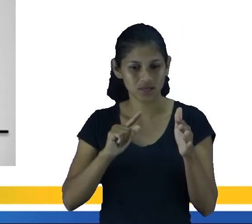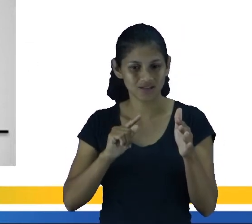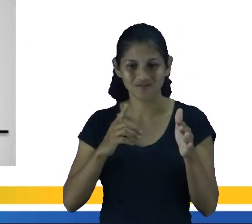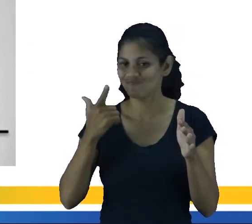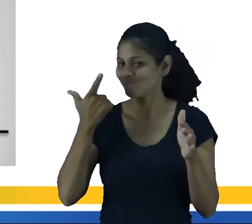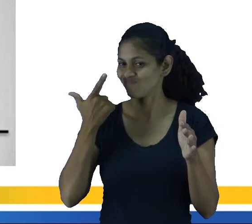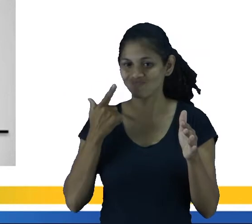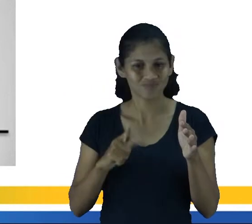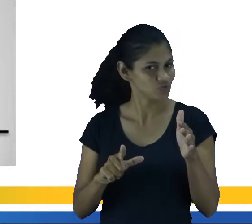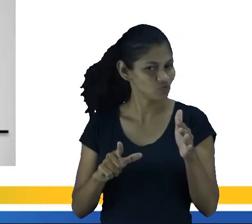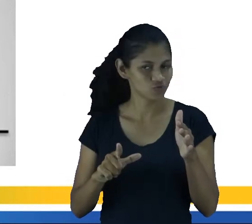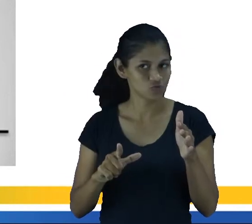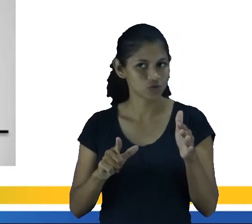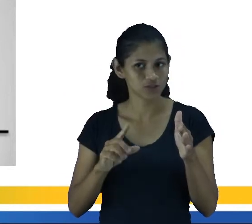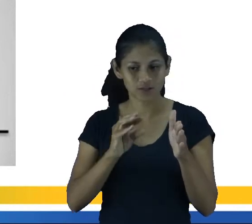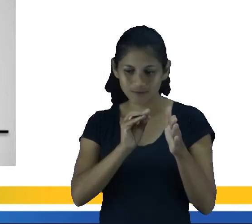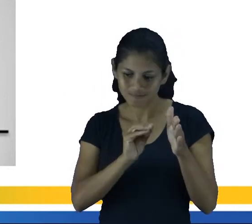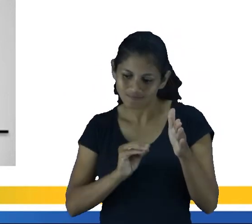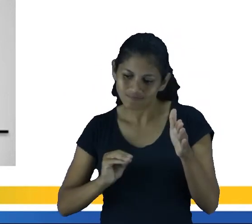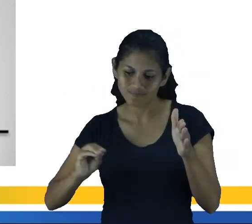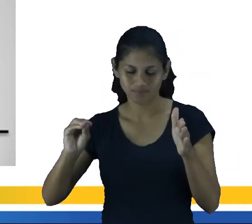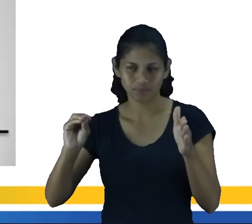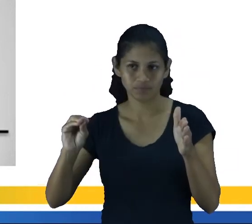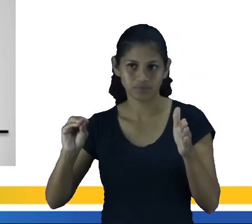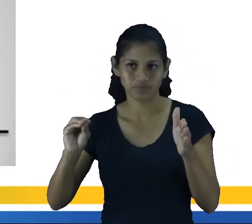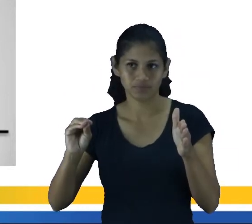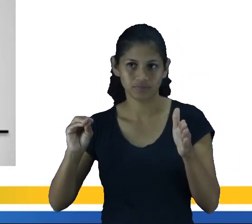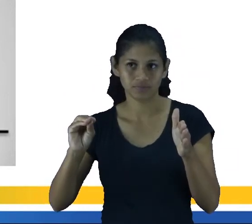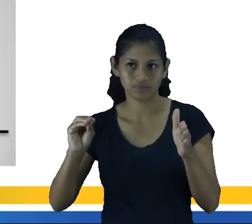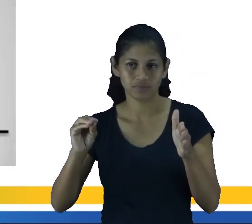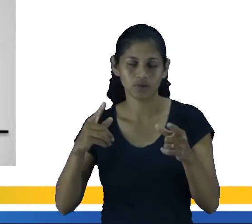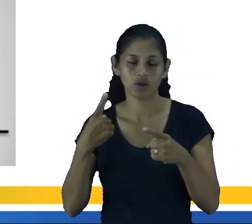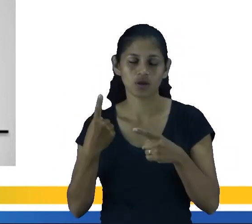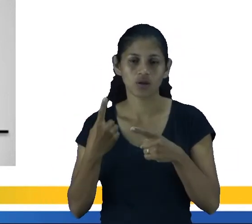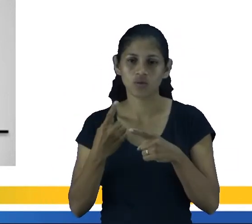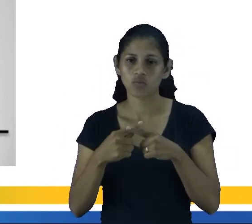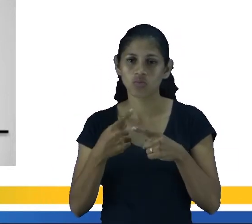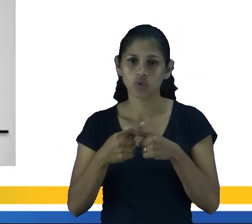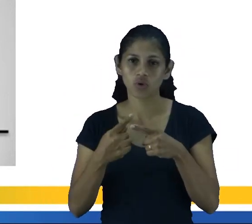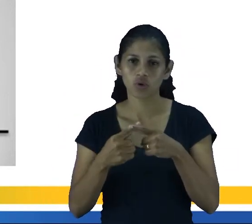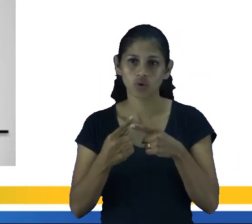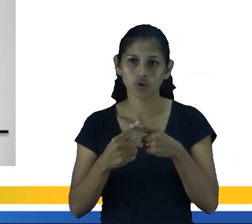ela não ocorre, tá? Então, reação não ocorre porque o bromo é menos